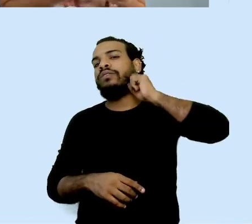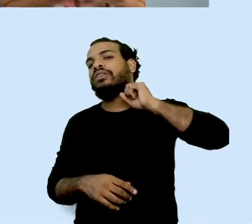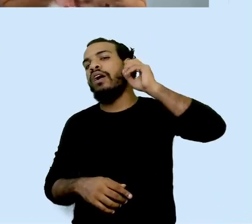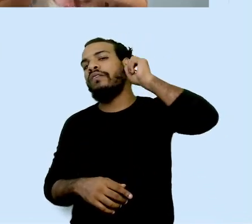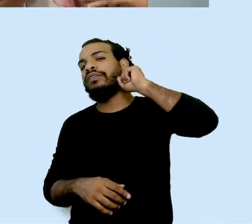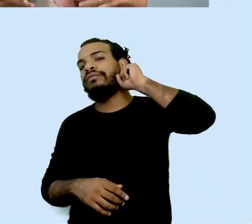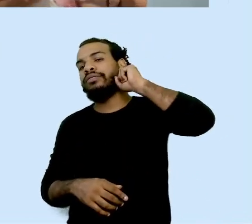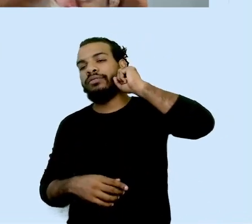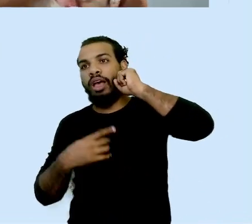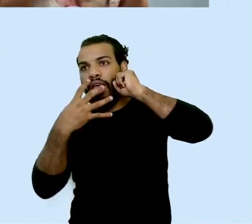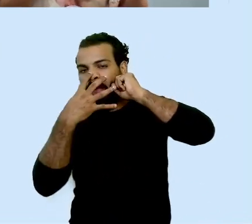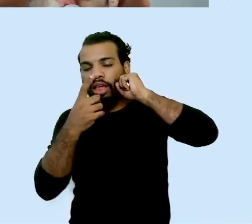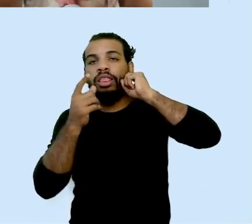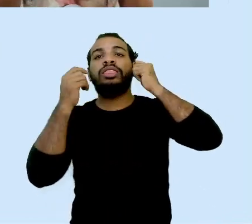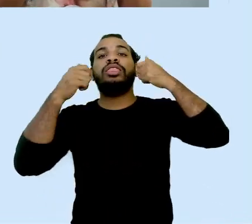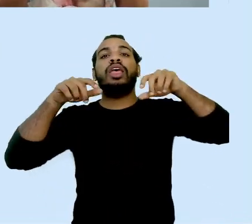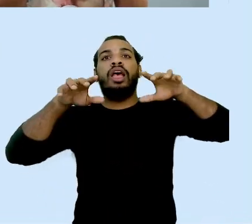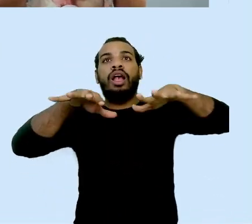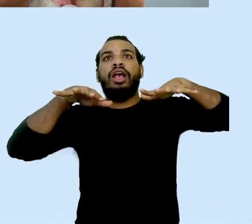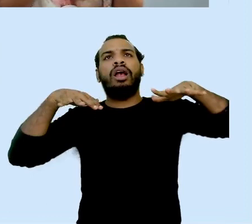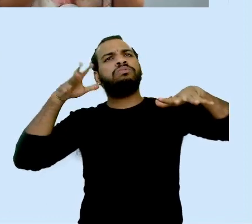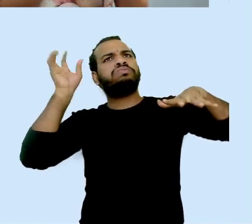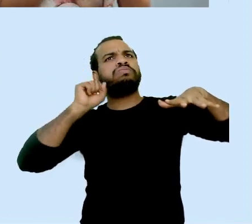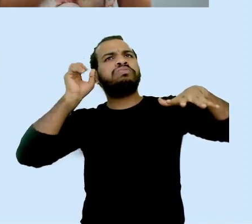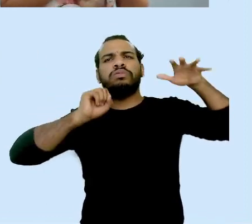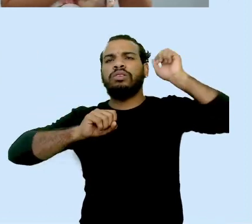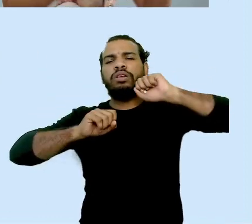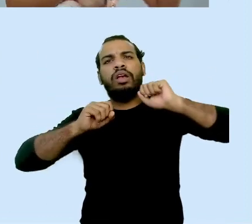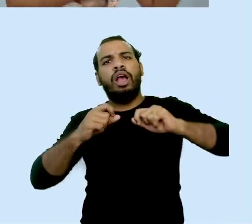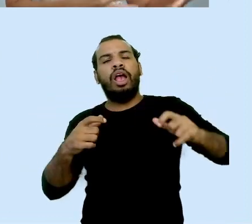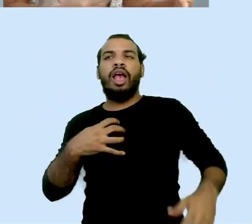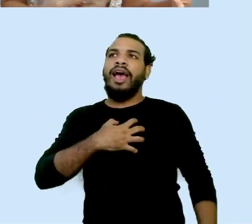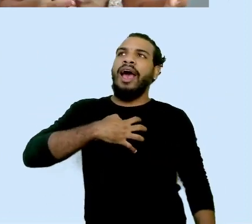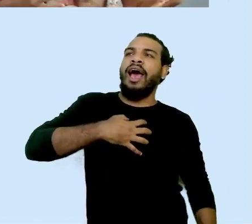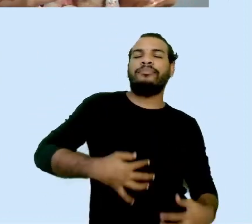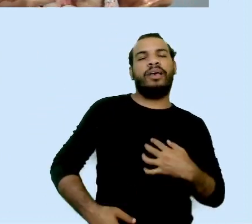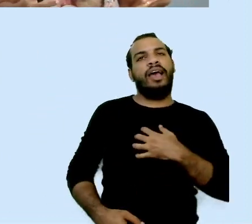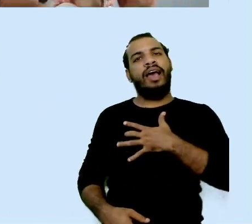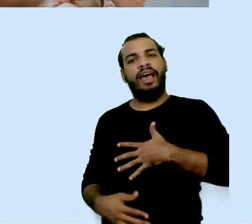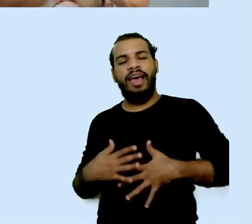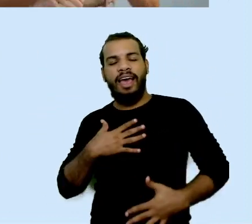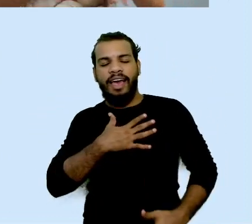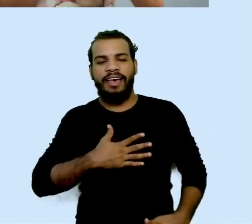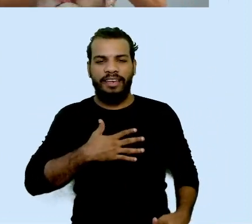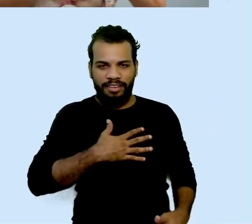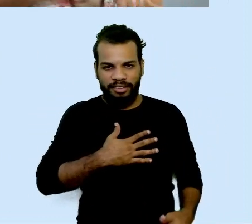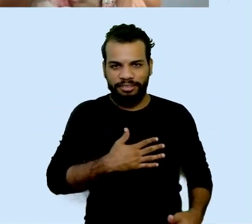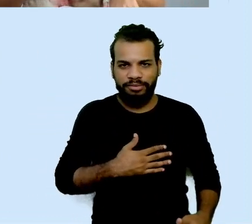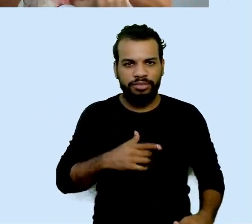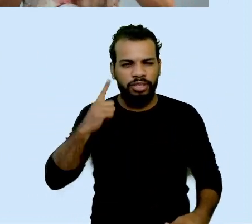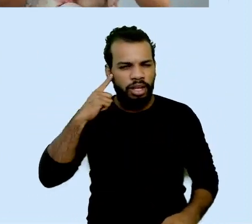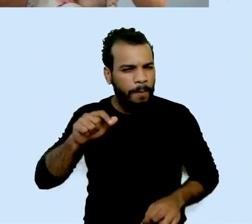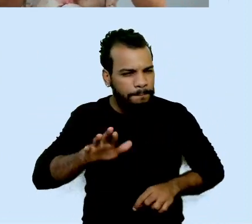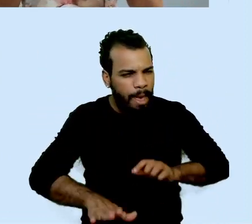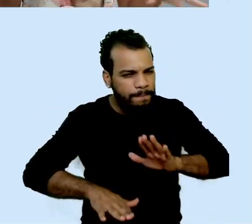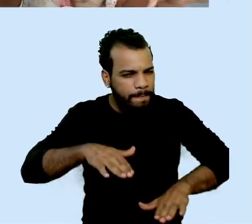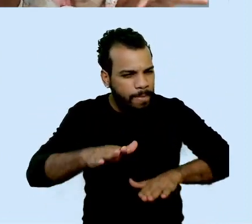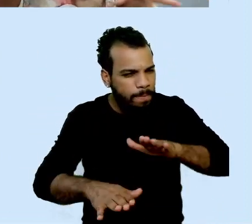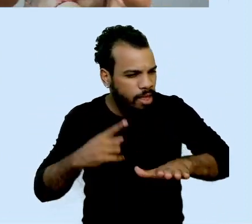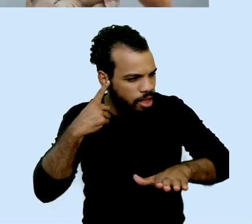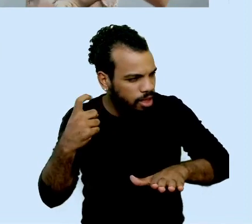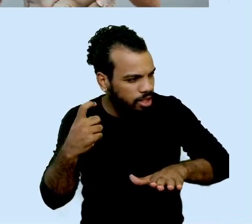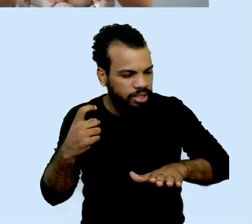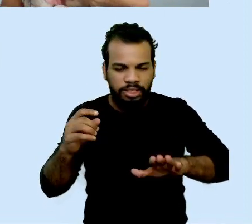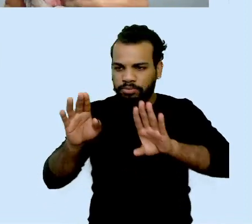a narrativa, o diálogo dos personagens era enriquecido por essas trilhas sonoras. Passos no chão, portas que se